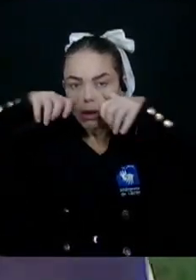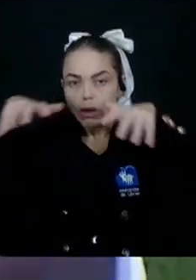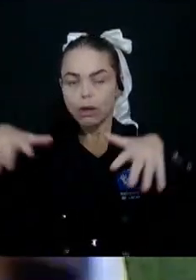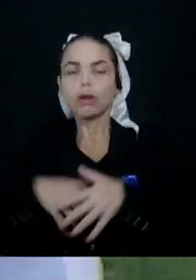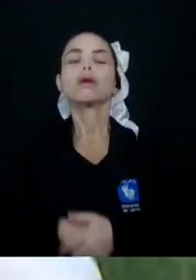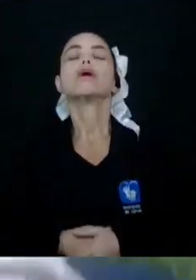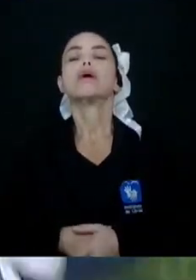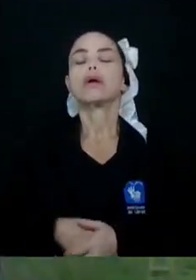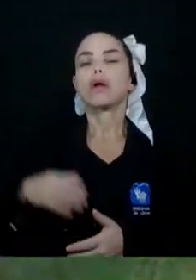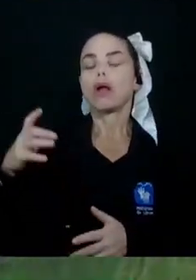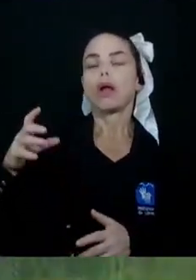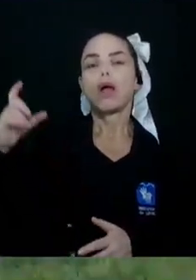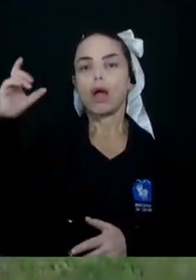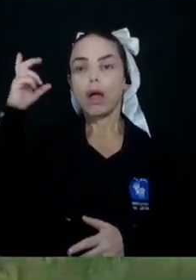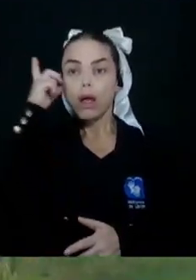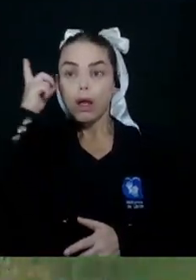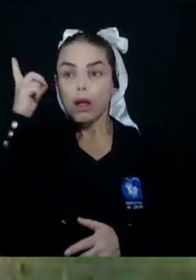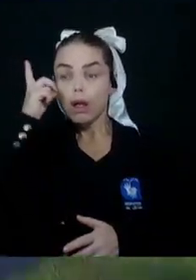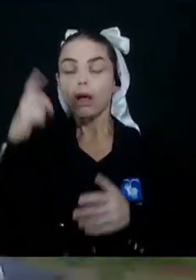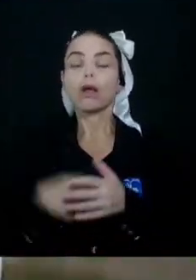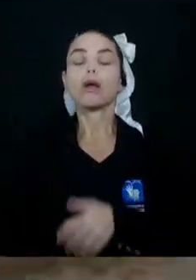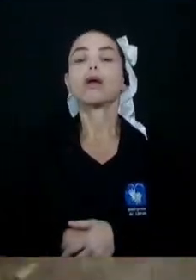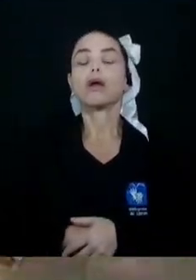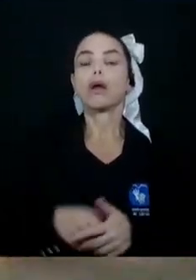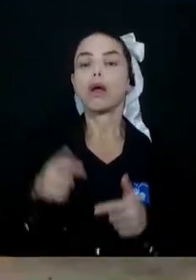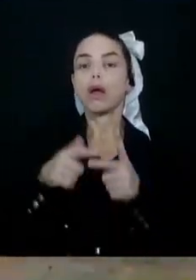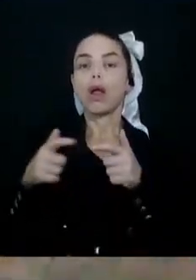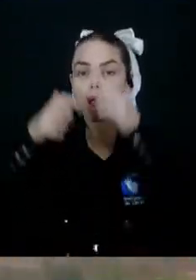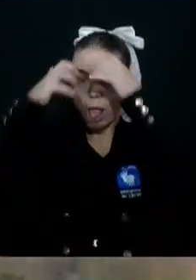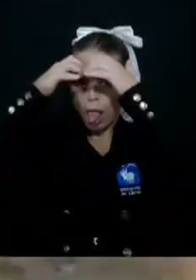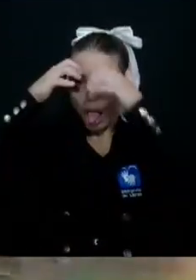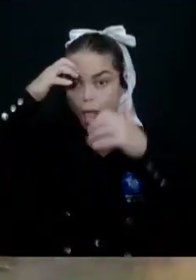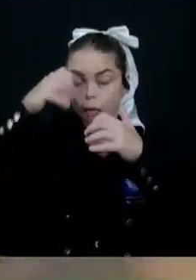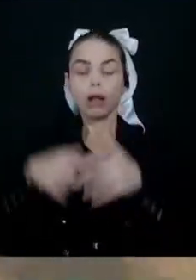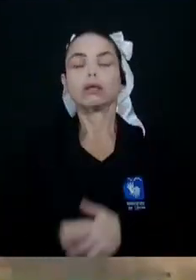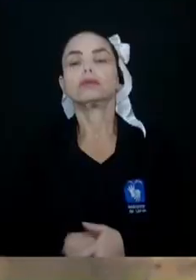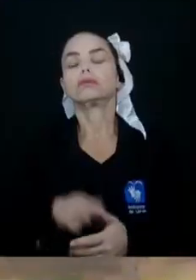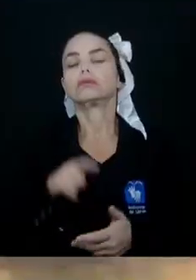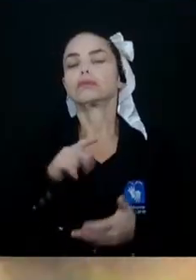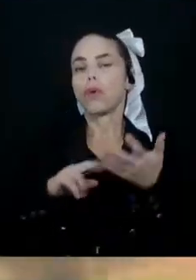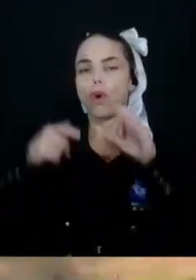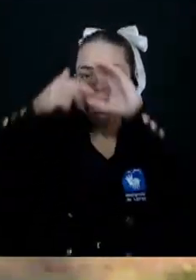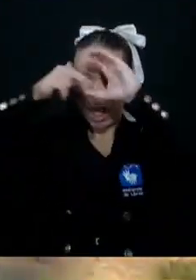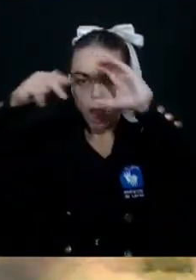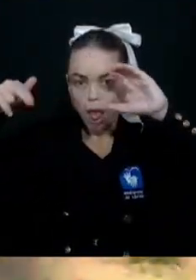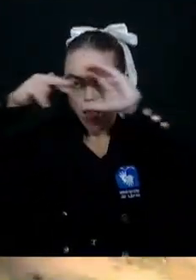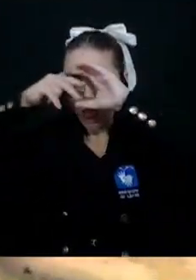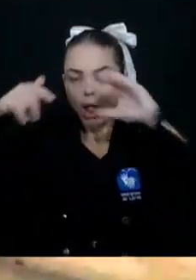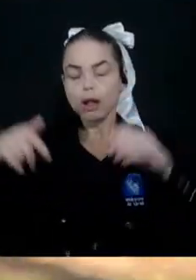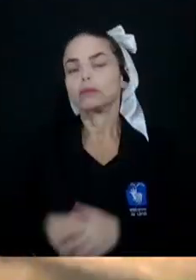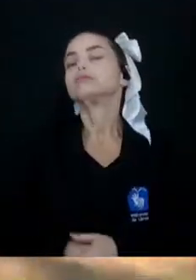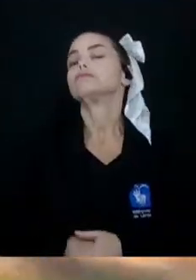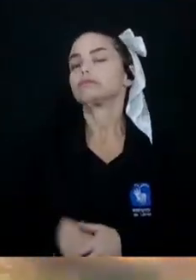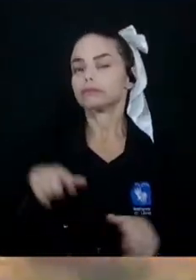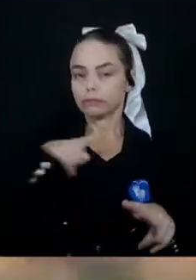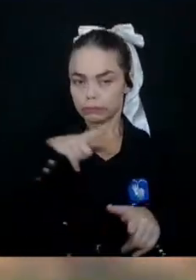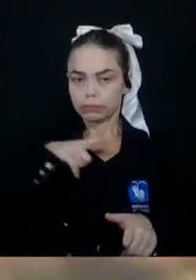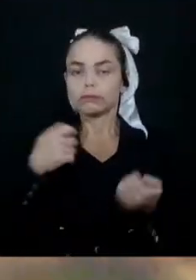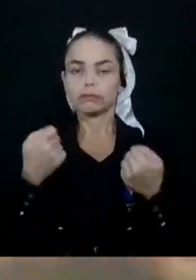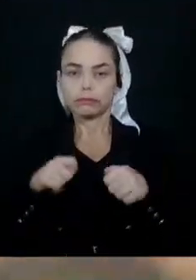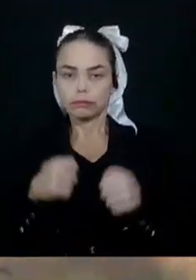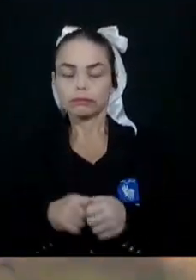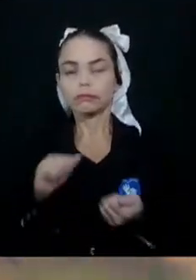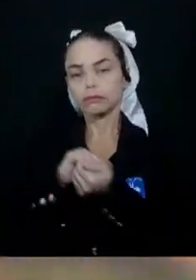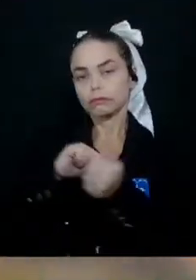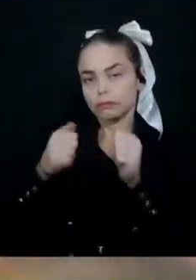Down, paralisia cerebral, síndromes neurogenéticas e demais condições que prevêem adaptações